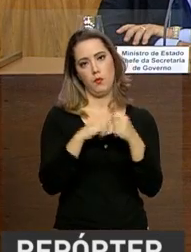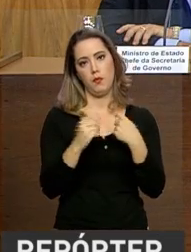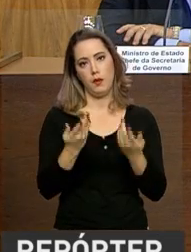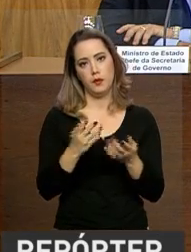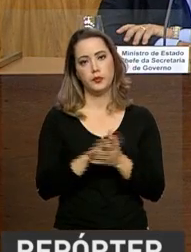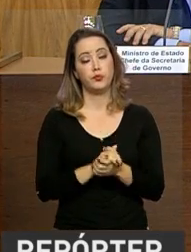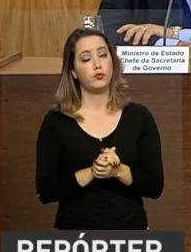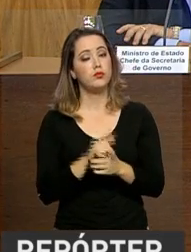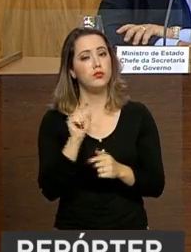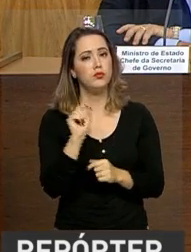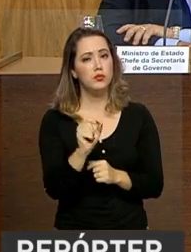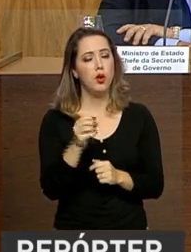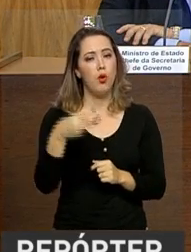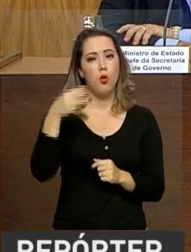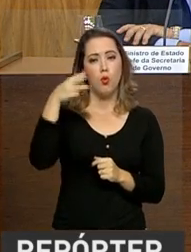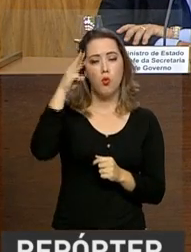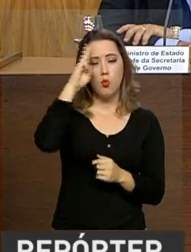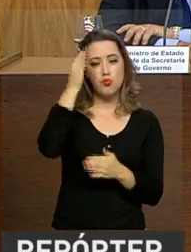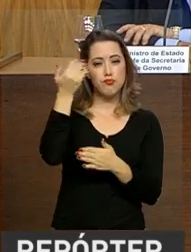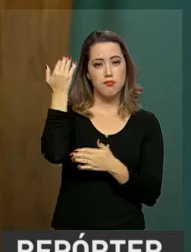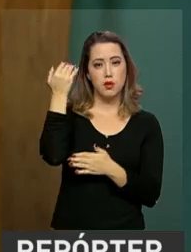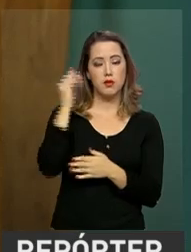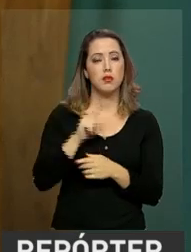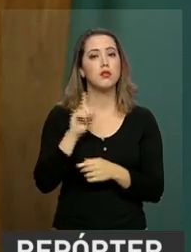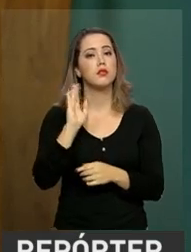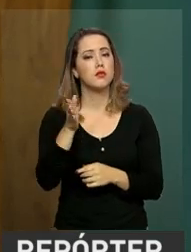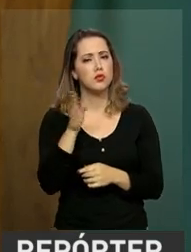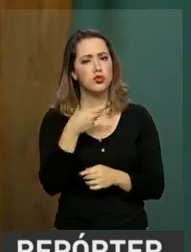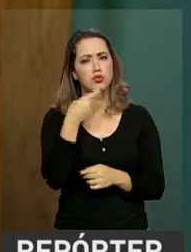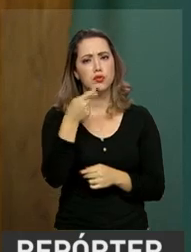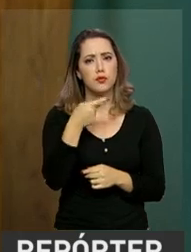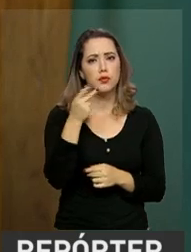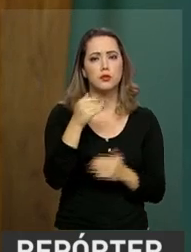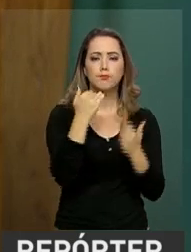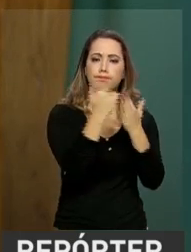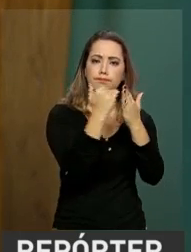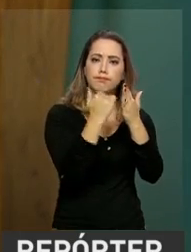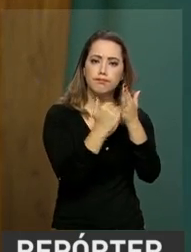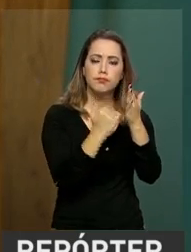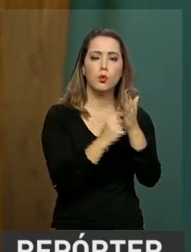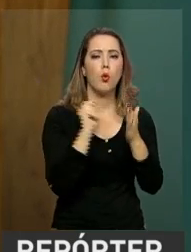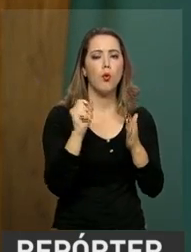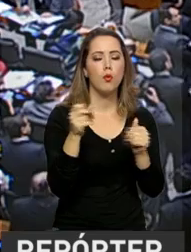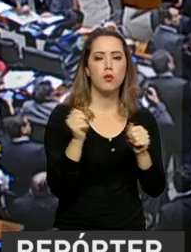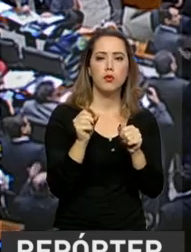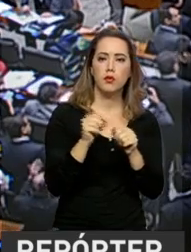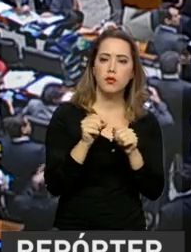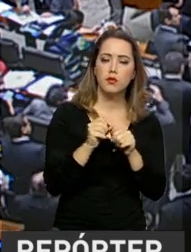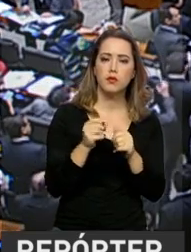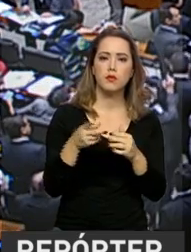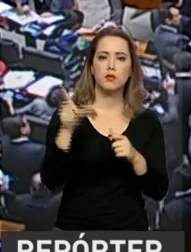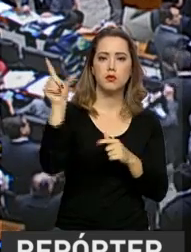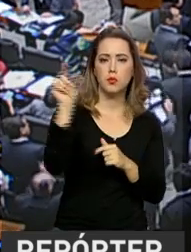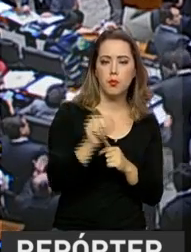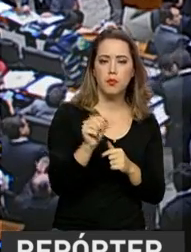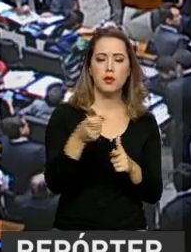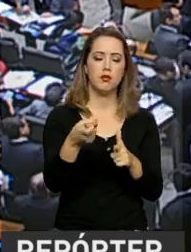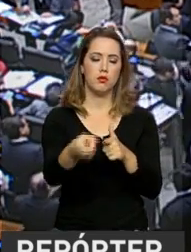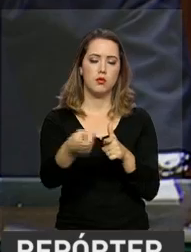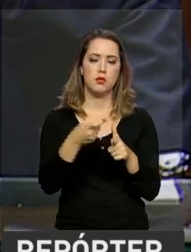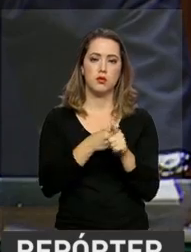última terça-feira a equipe Econômica anunciou medidas para conter os gastos públicos e reduzir a dívida e na madrugada da